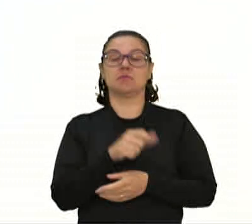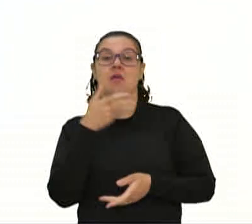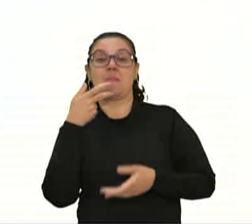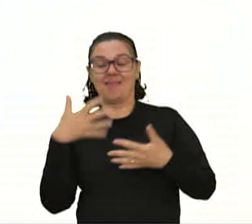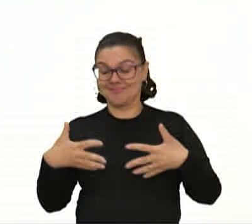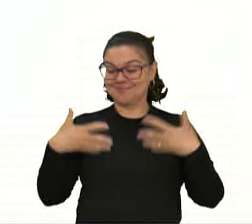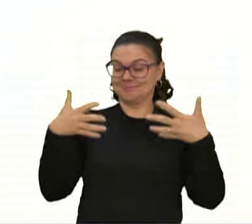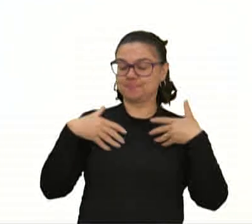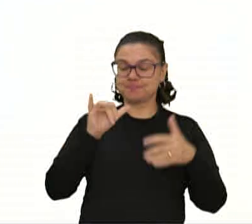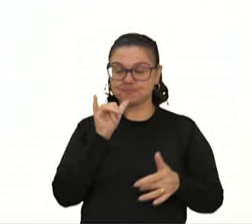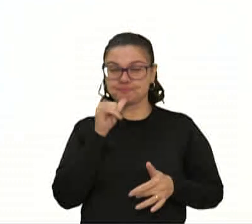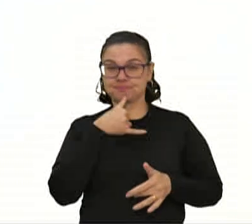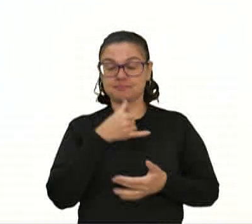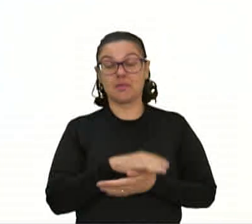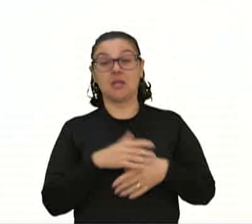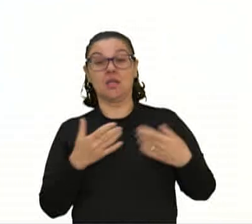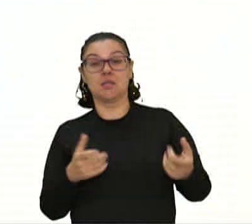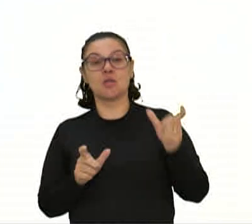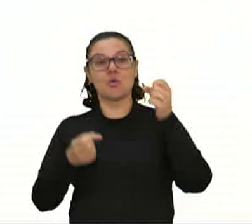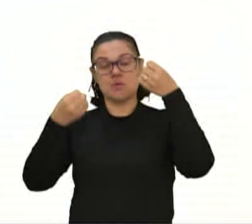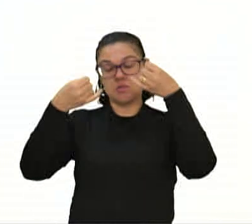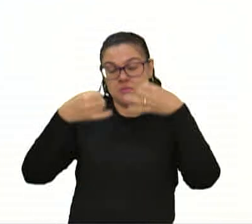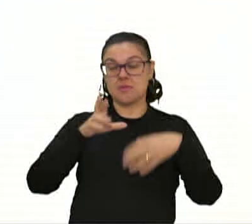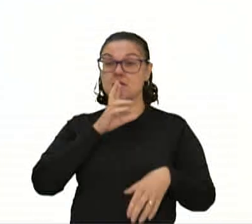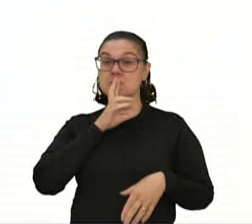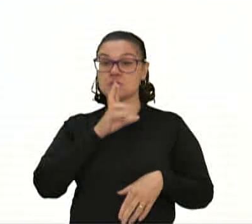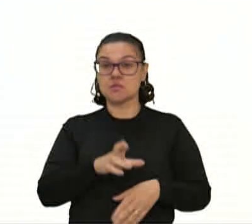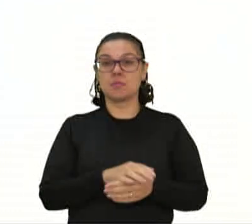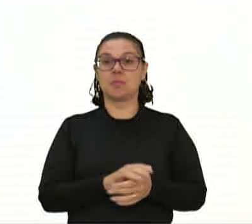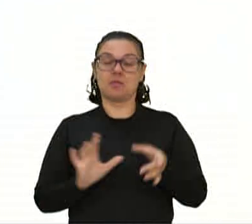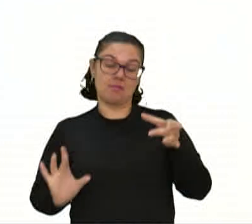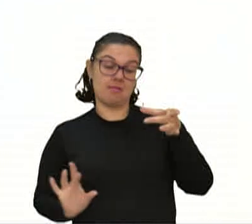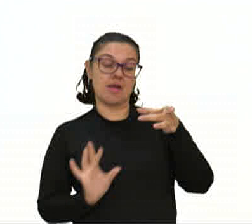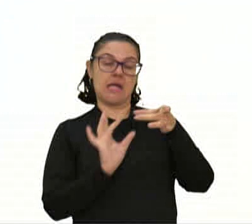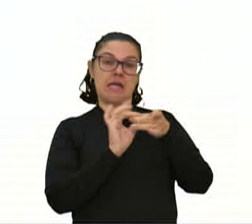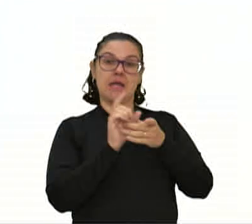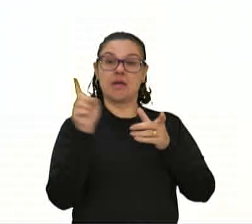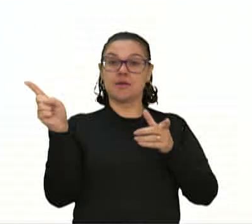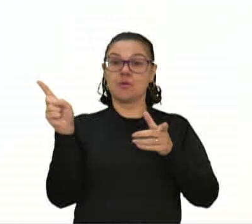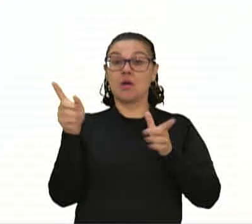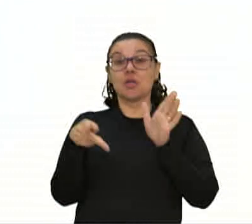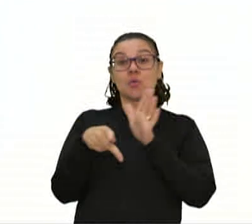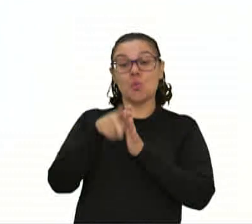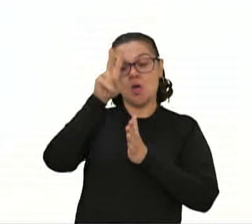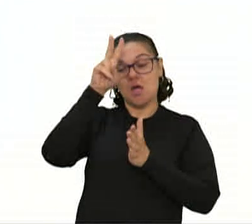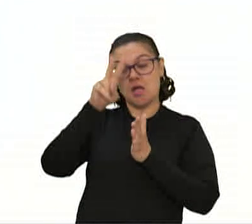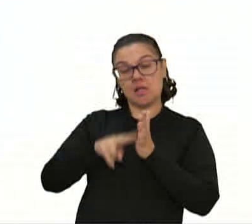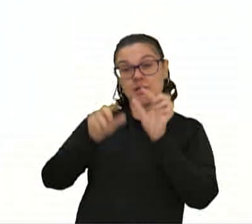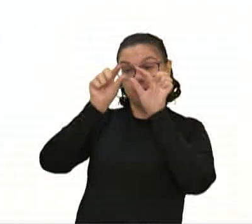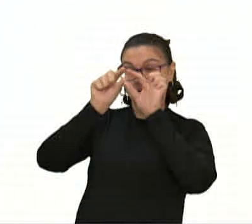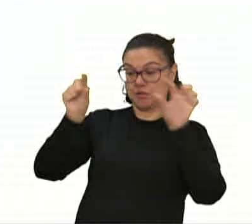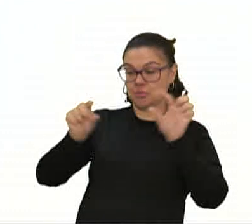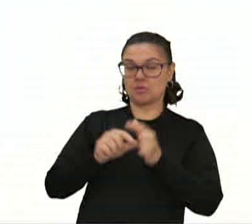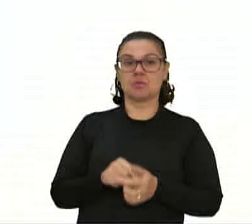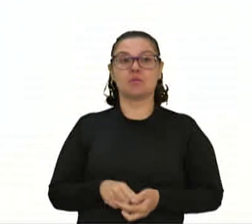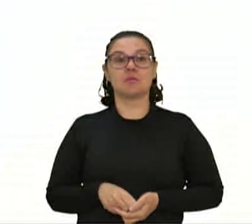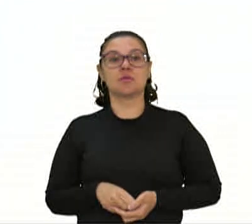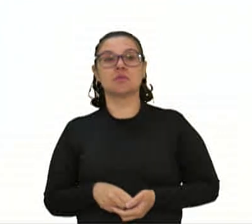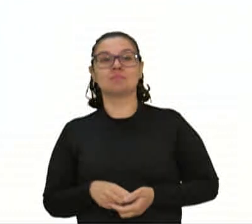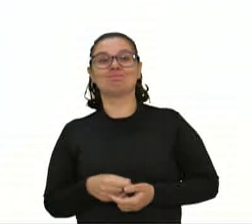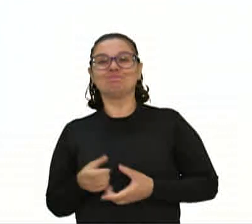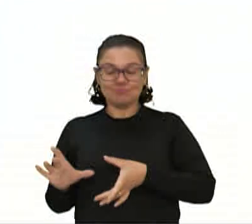gozo e tormento? Justifique sua resposta relacionando estas palavras com a sua leitura dos versos. Irmão das